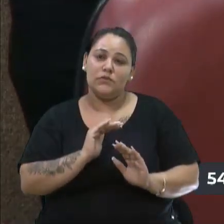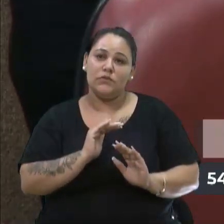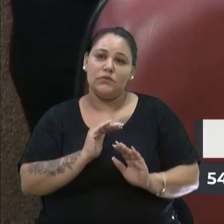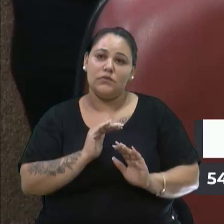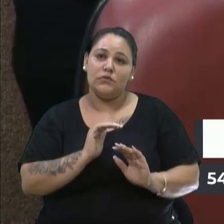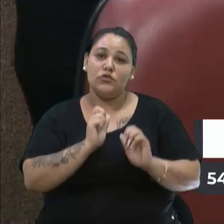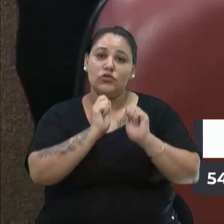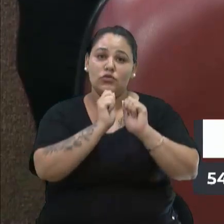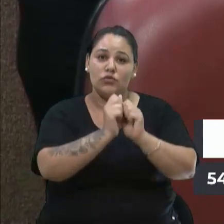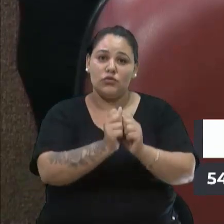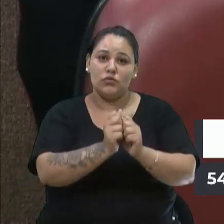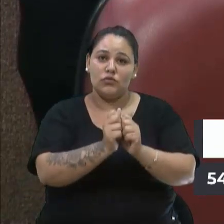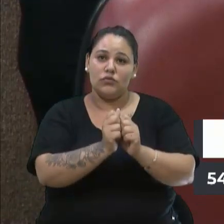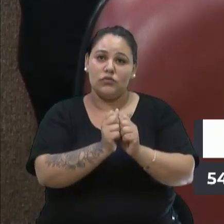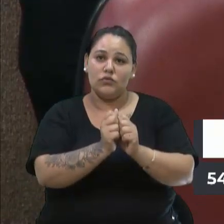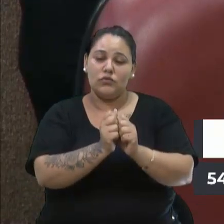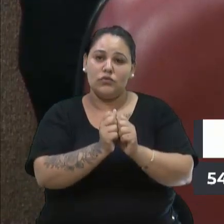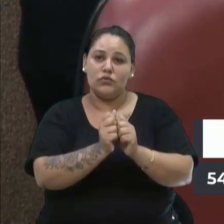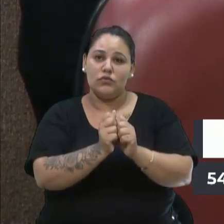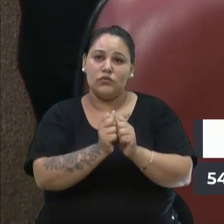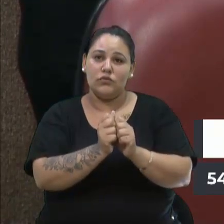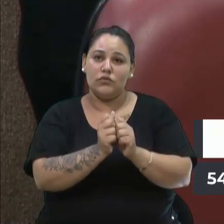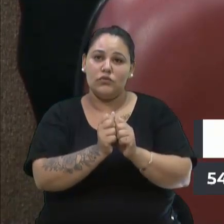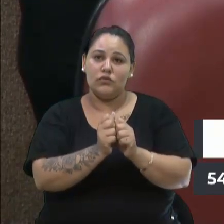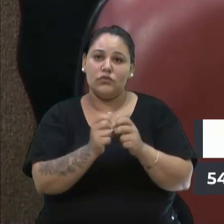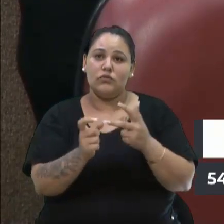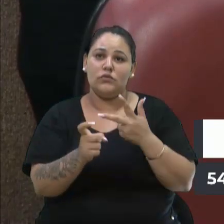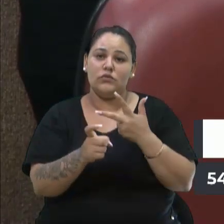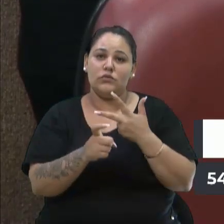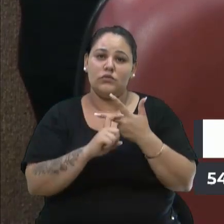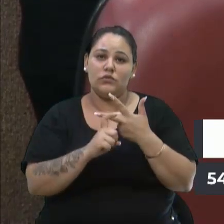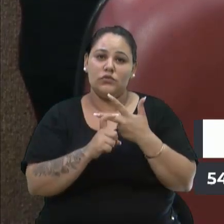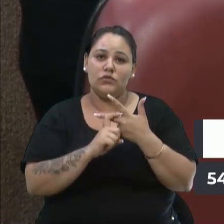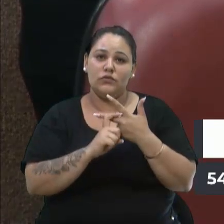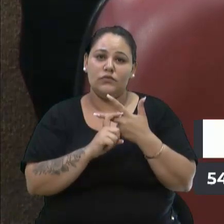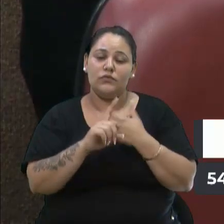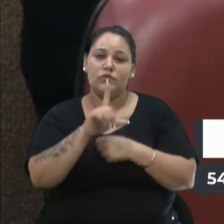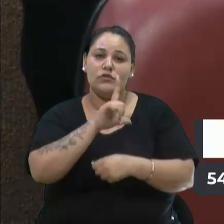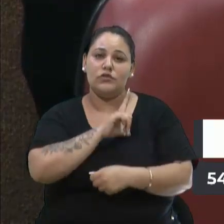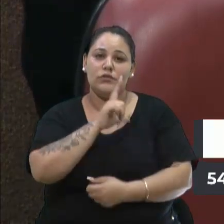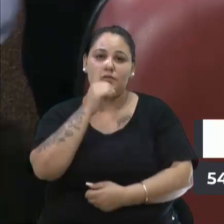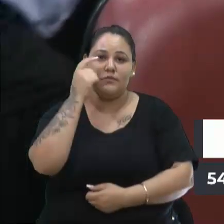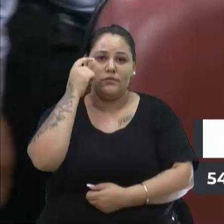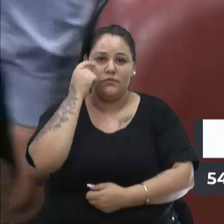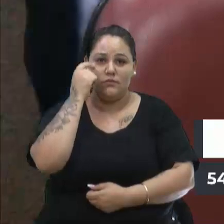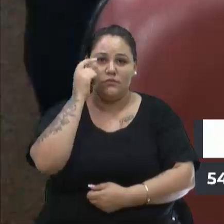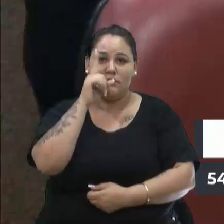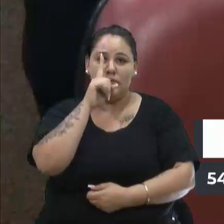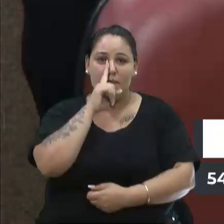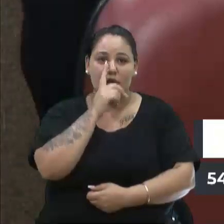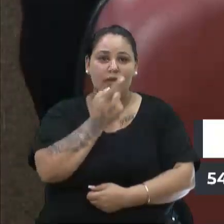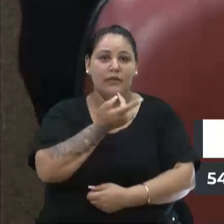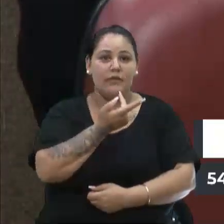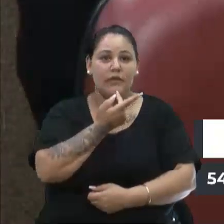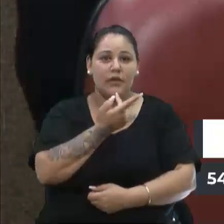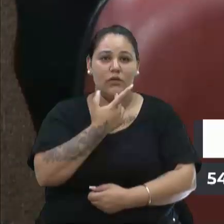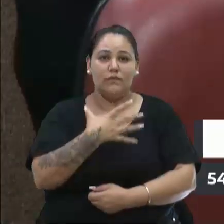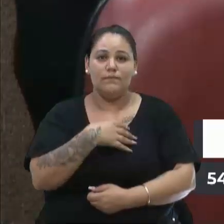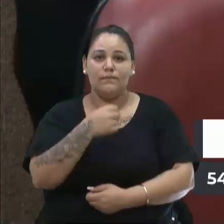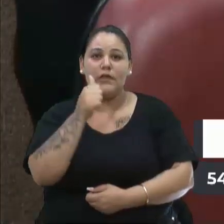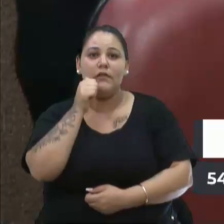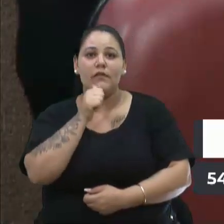com o executivo, tinha presente uma mãe que ela falou da filha